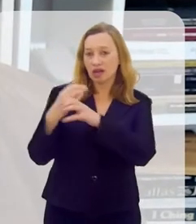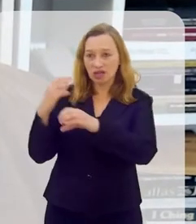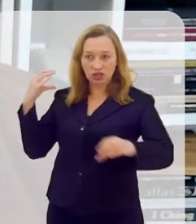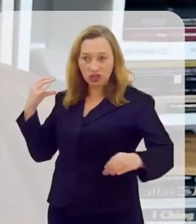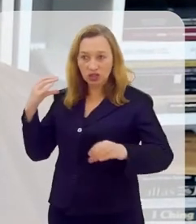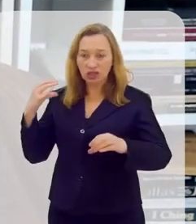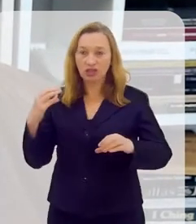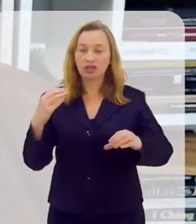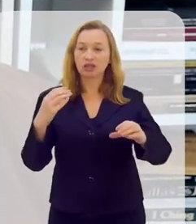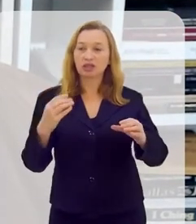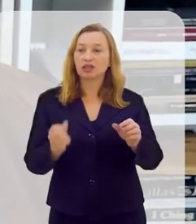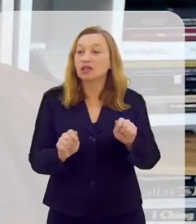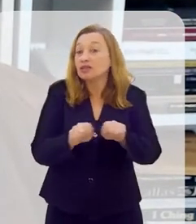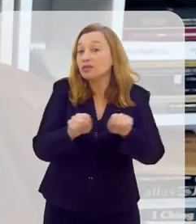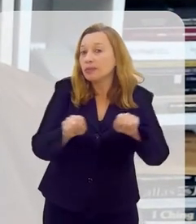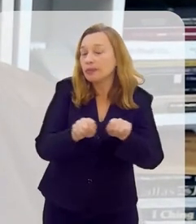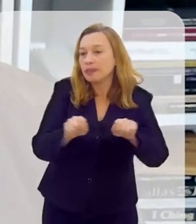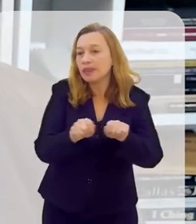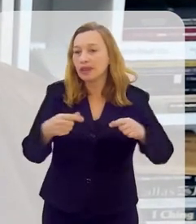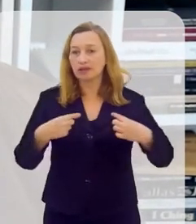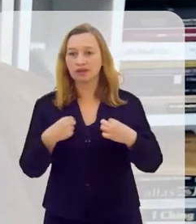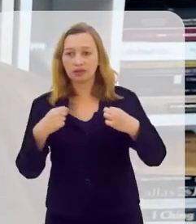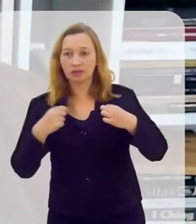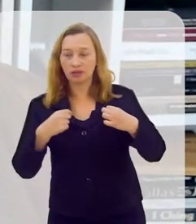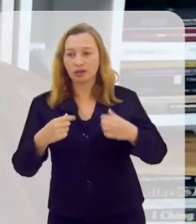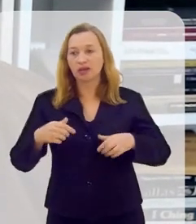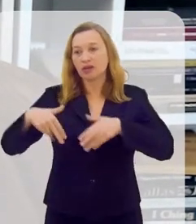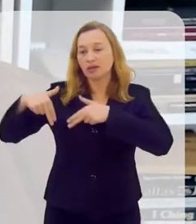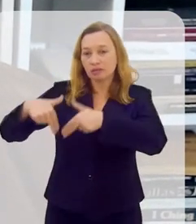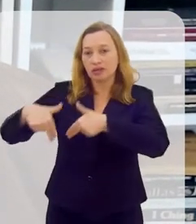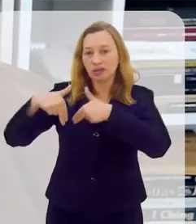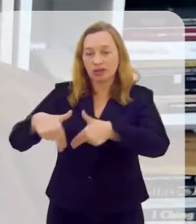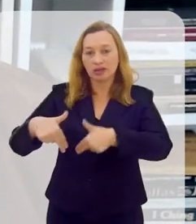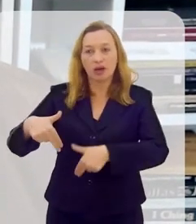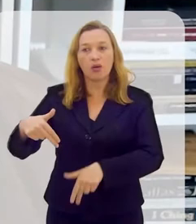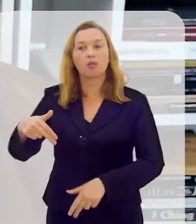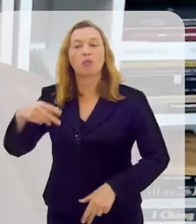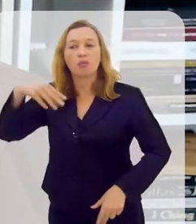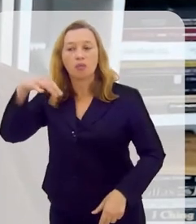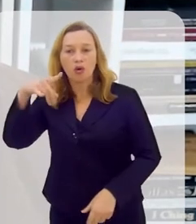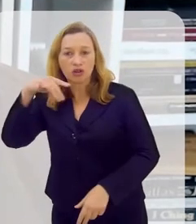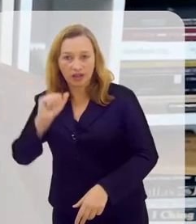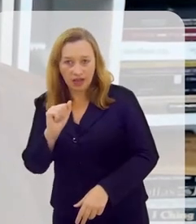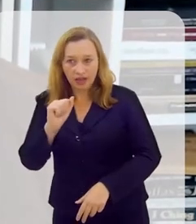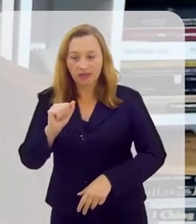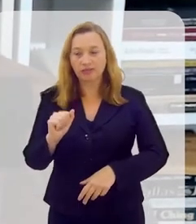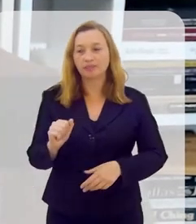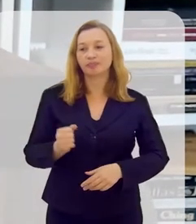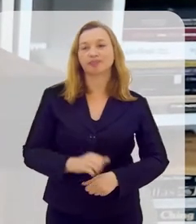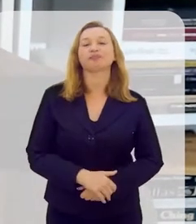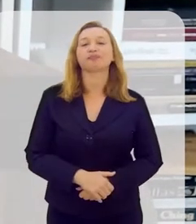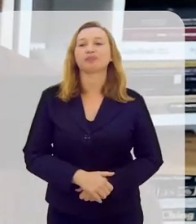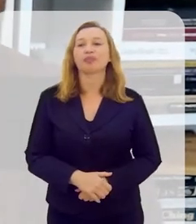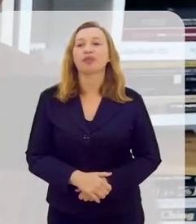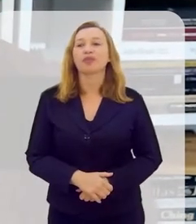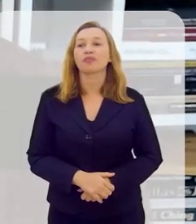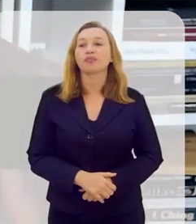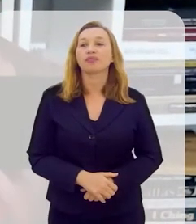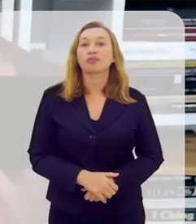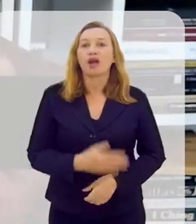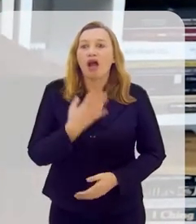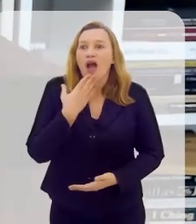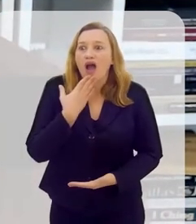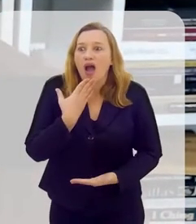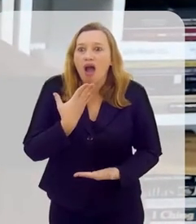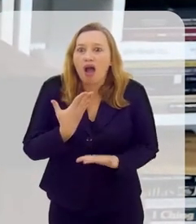com a engenheira, estilista, feminista e militante negra Mônica Sampaio. Mônica,